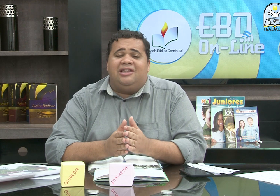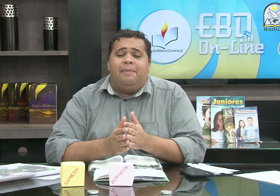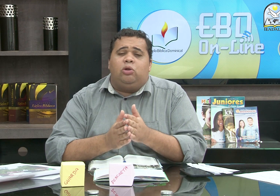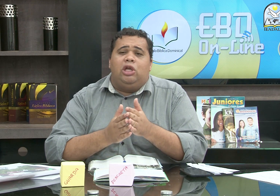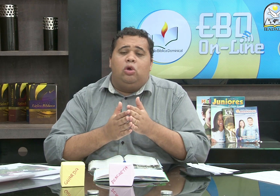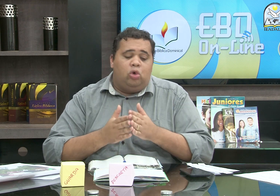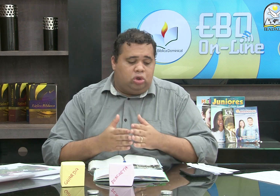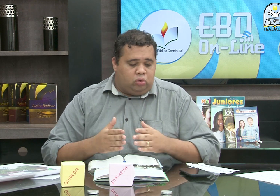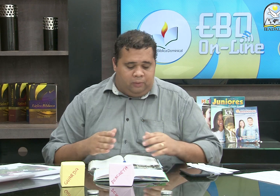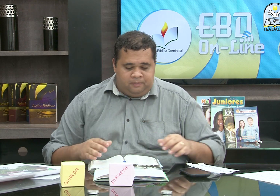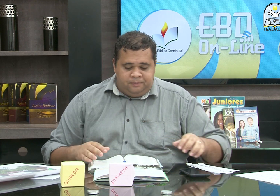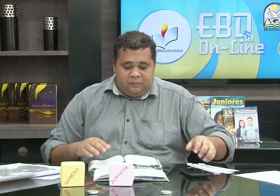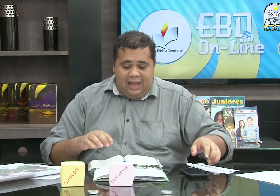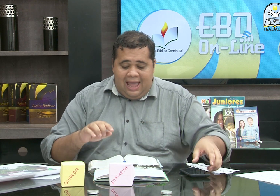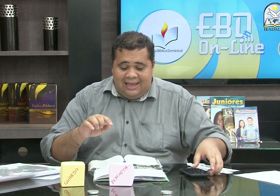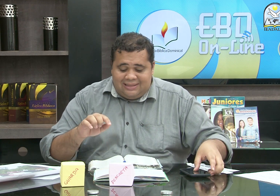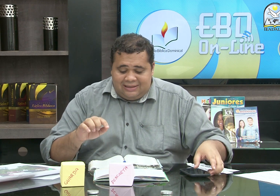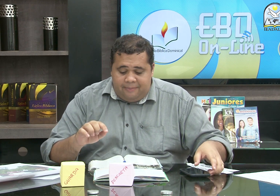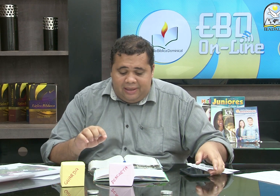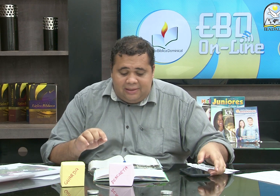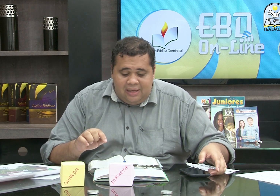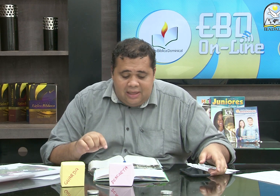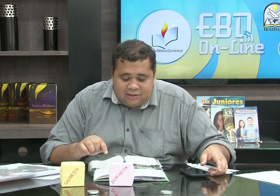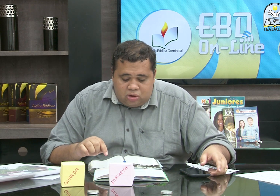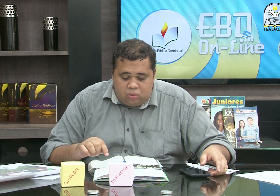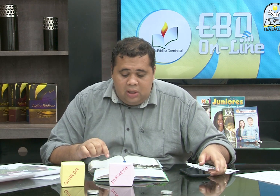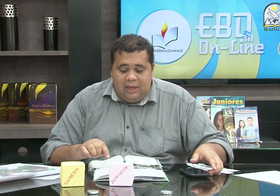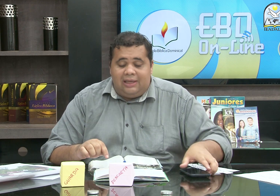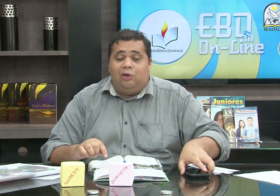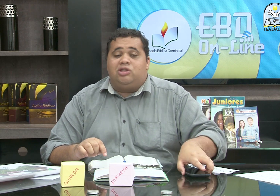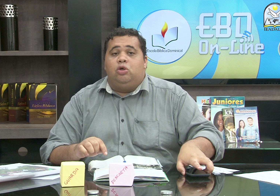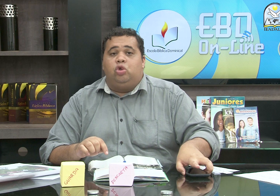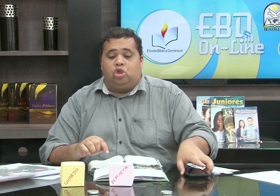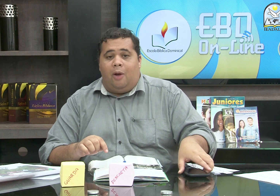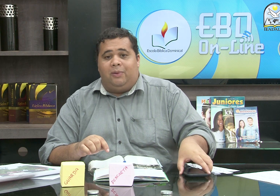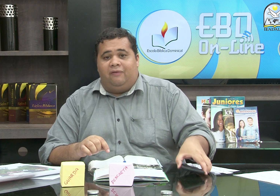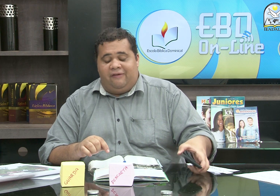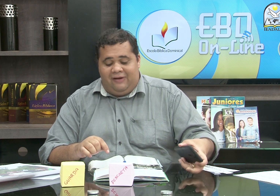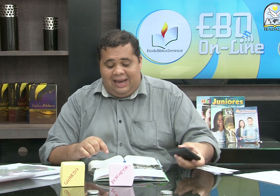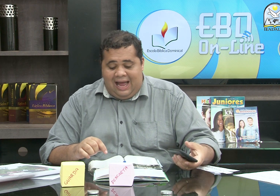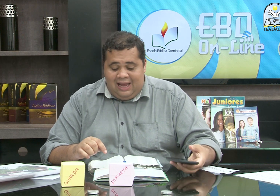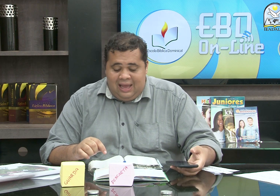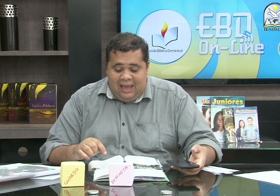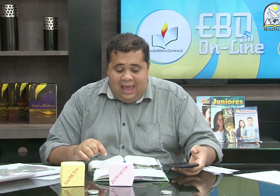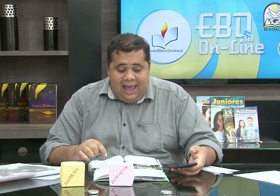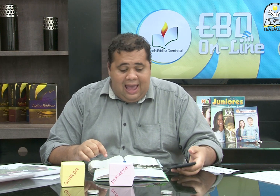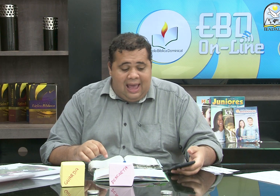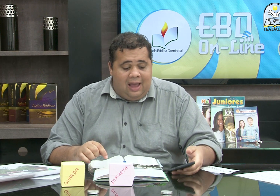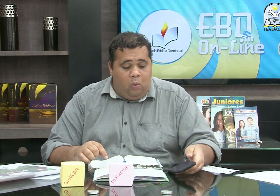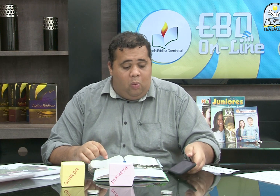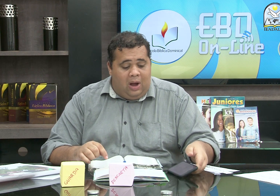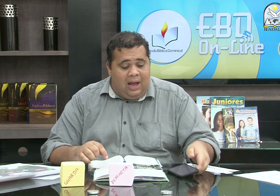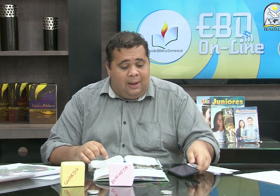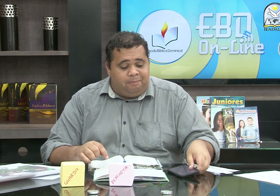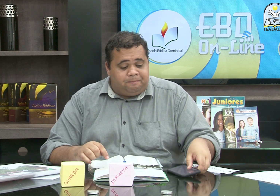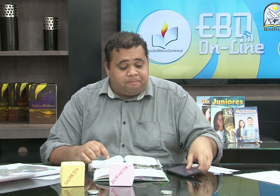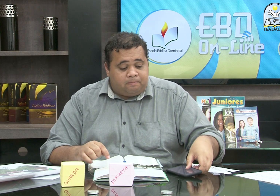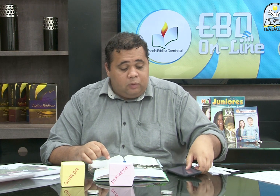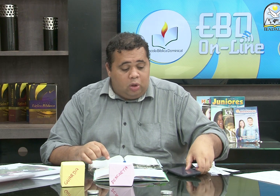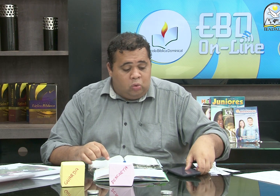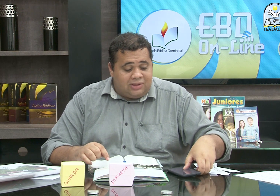o sentimento de luto é exatamente isso que o segundo tópico vai falar é